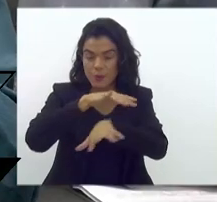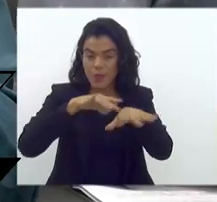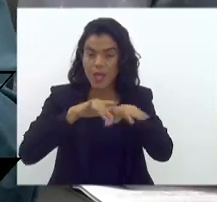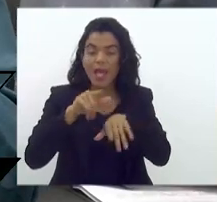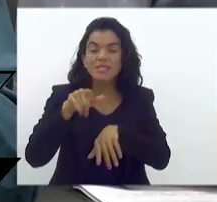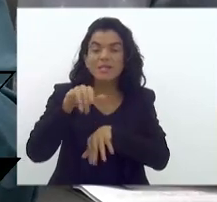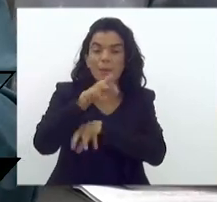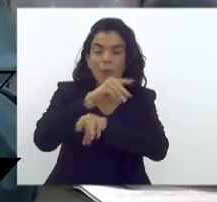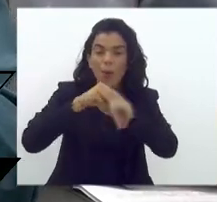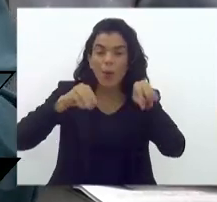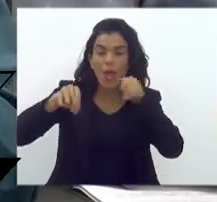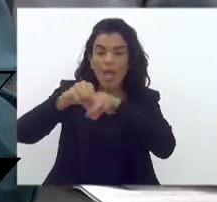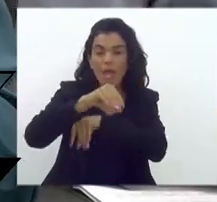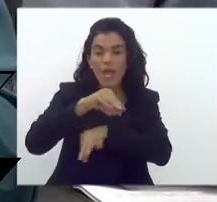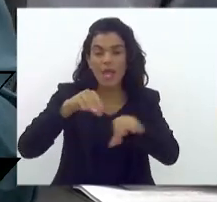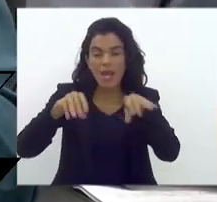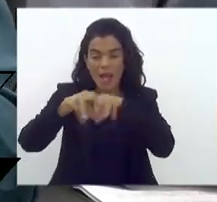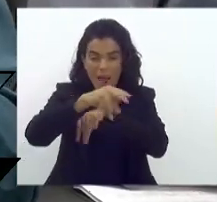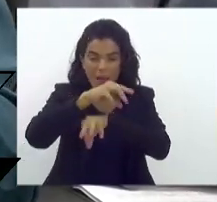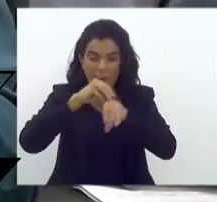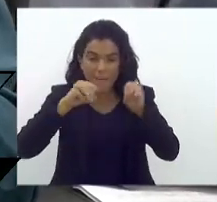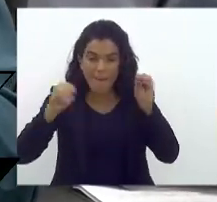essa poeira sedimentada.